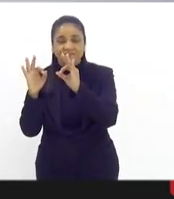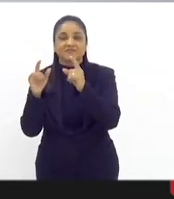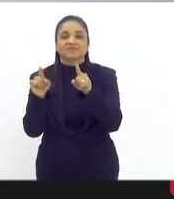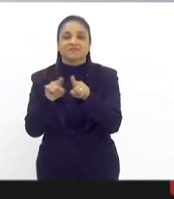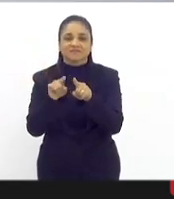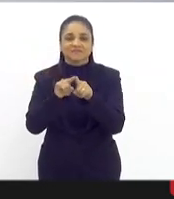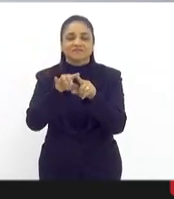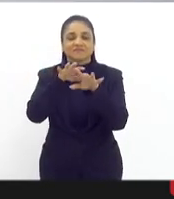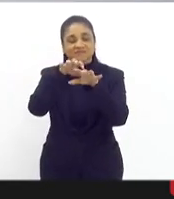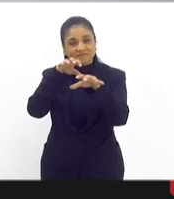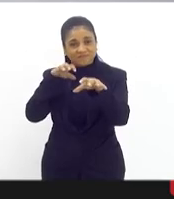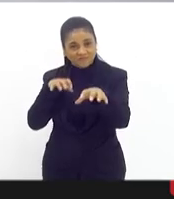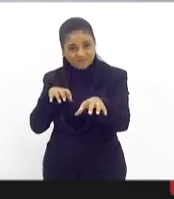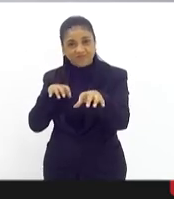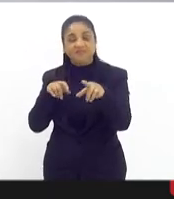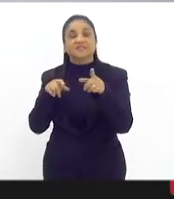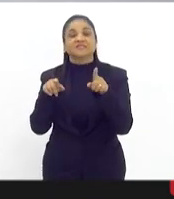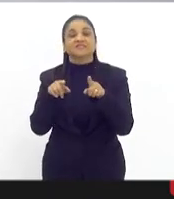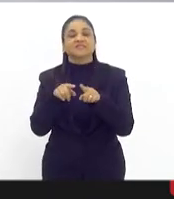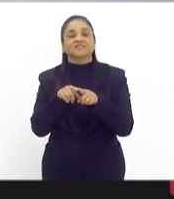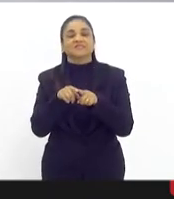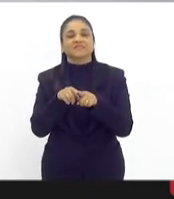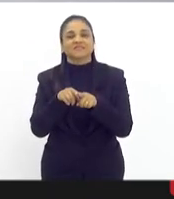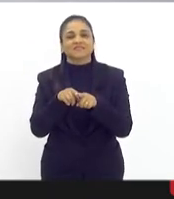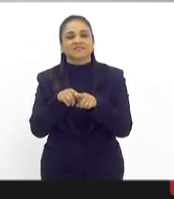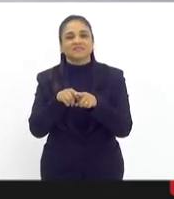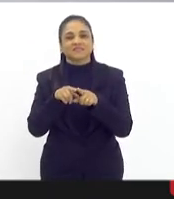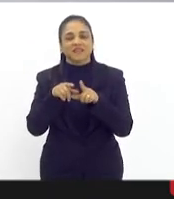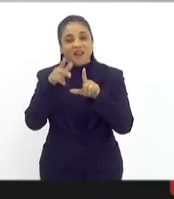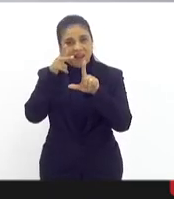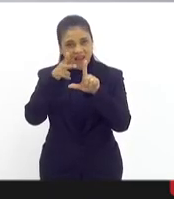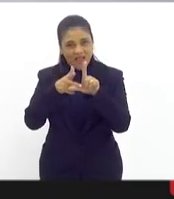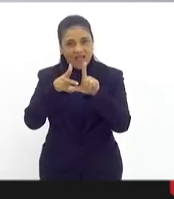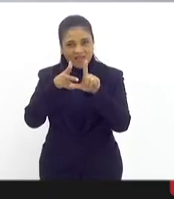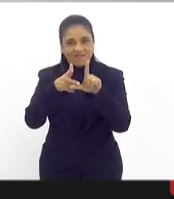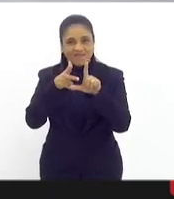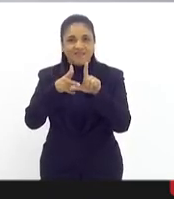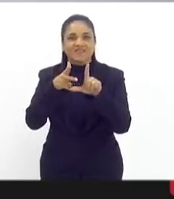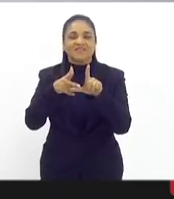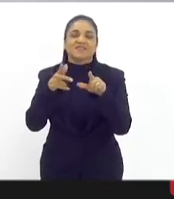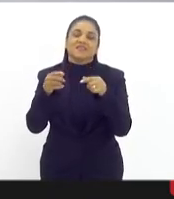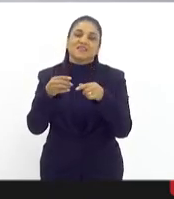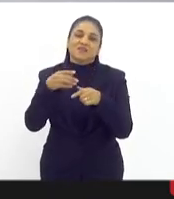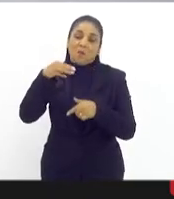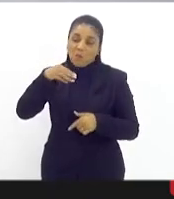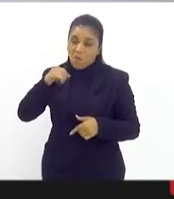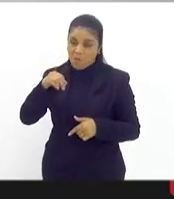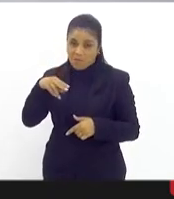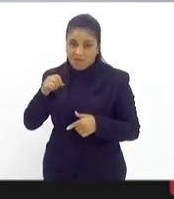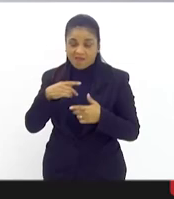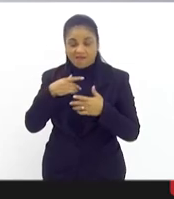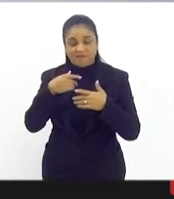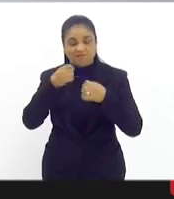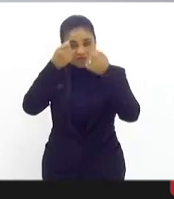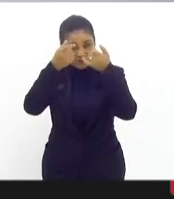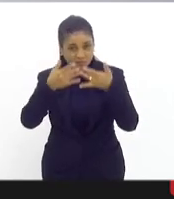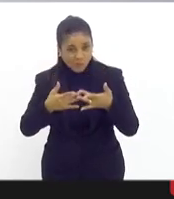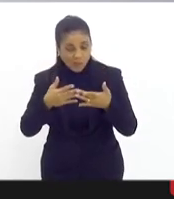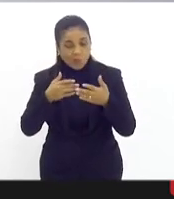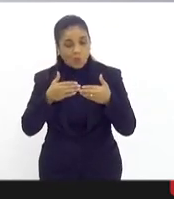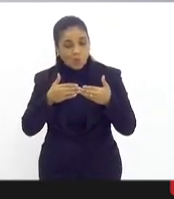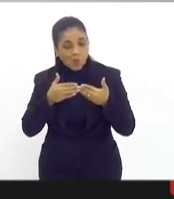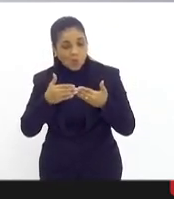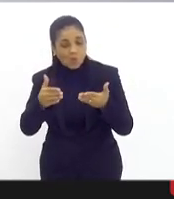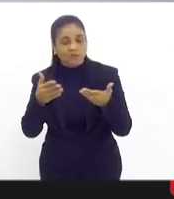dessas transmissões. E dizer que, como o Mink já colocou, a gente está só começando esse trabalho, esse grupo de trabalho vai